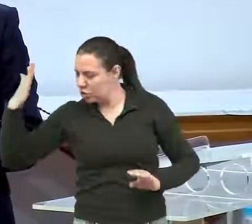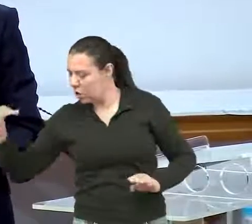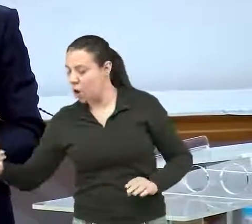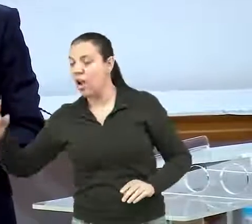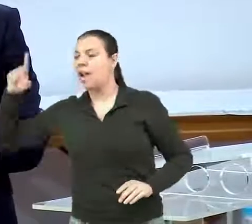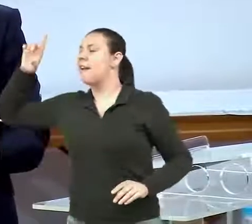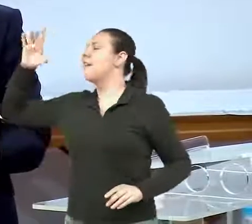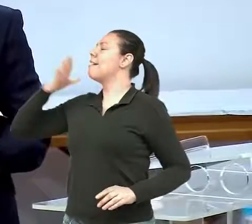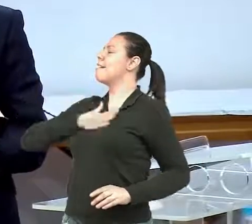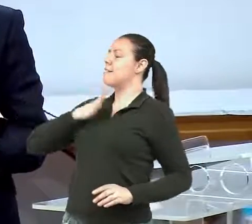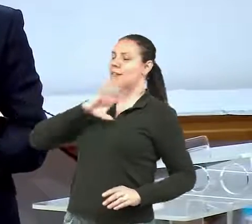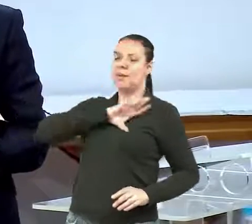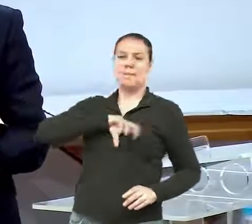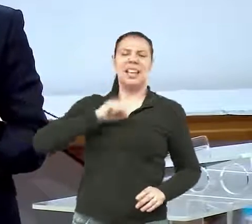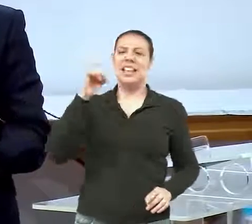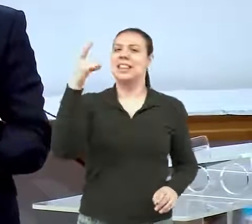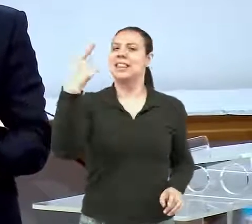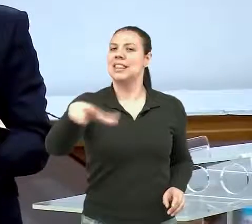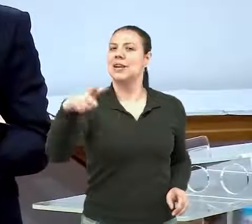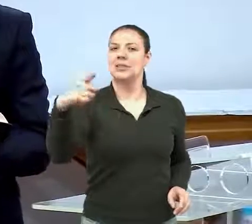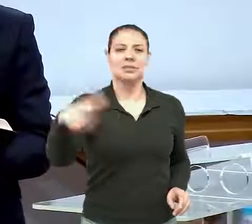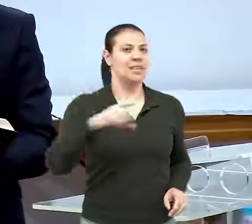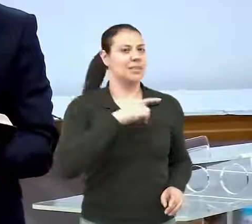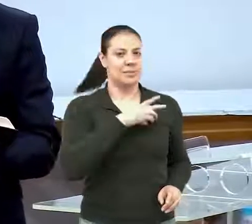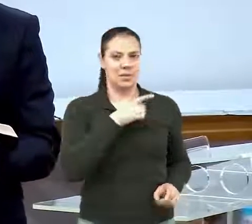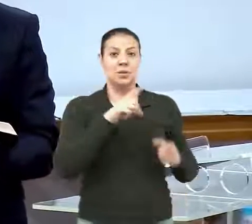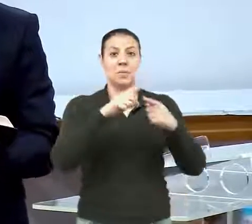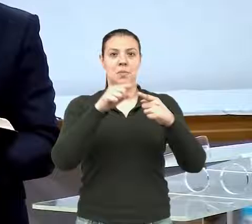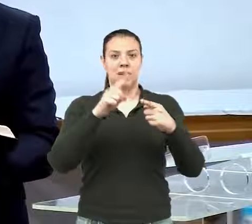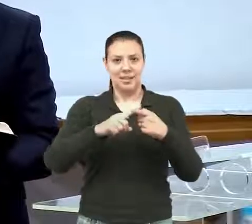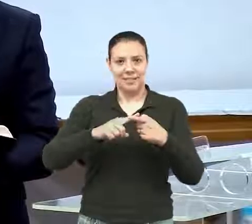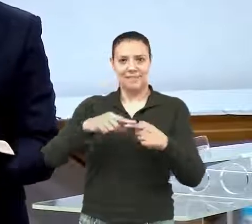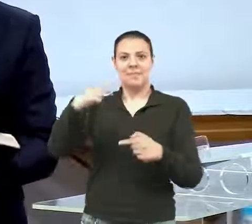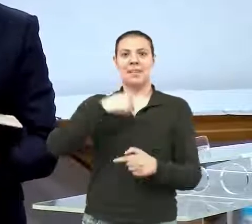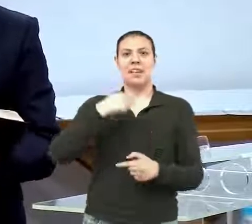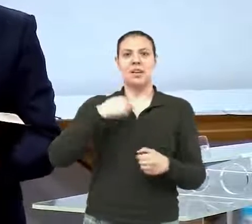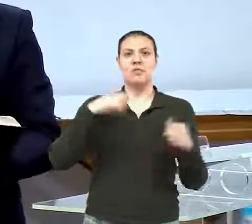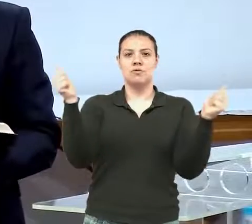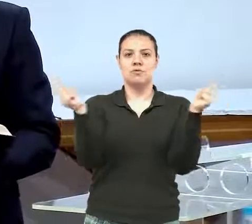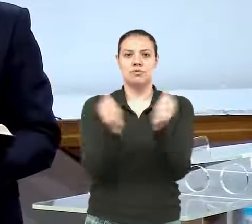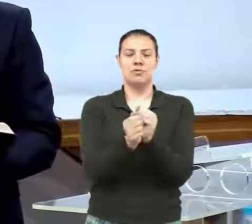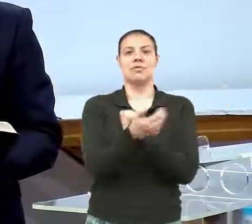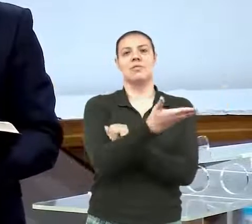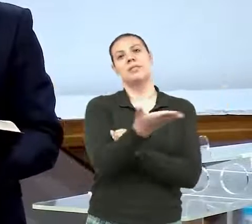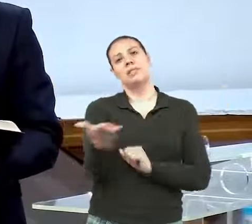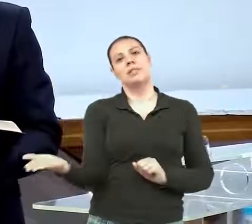amei, não tenhas medo, pois, porque eu sou contigo.